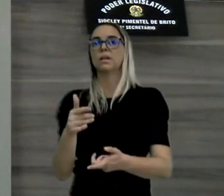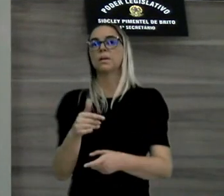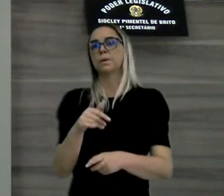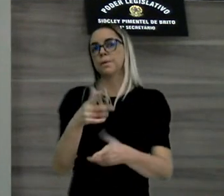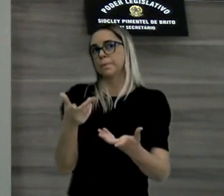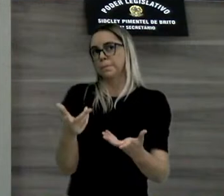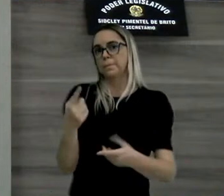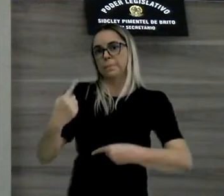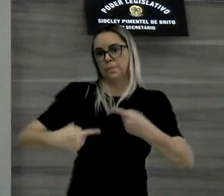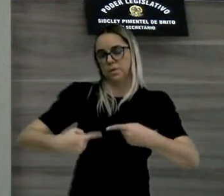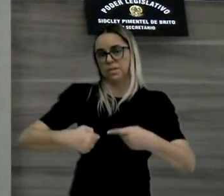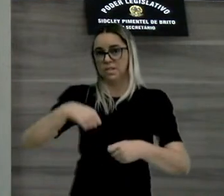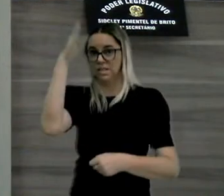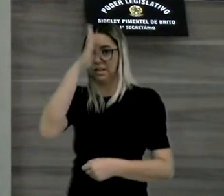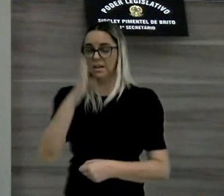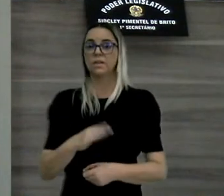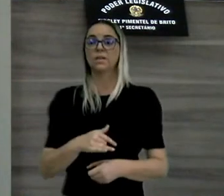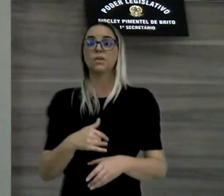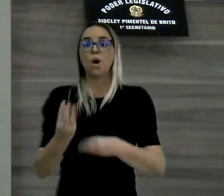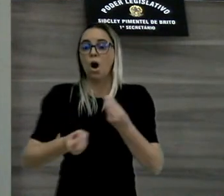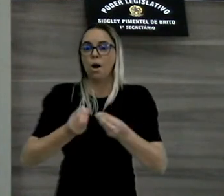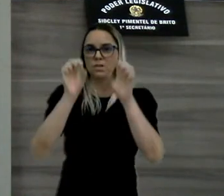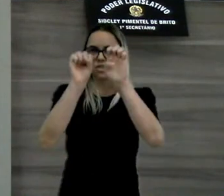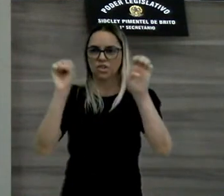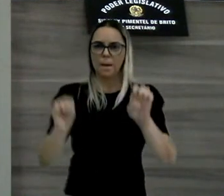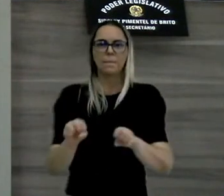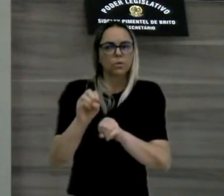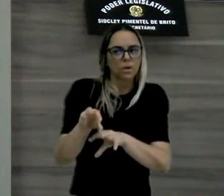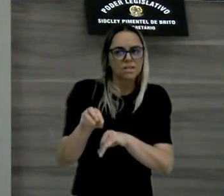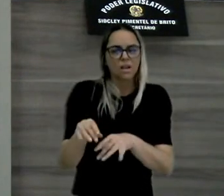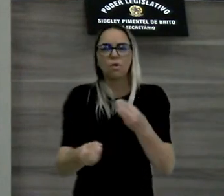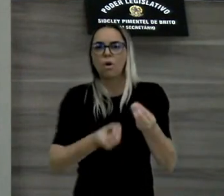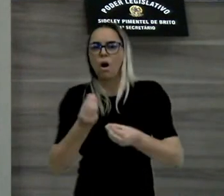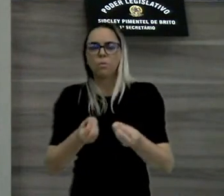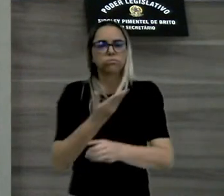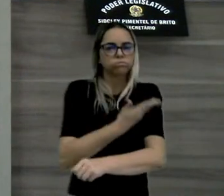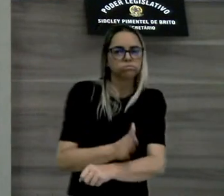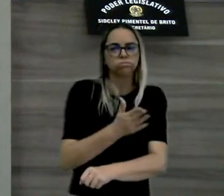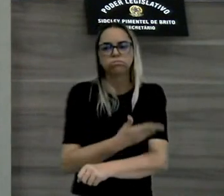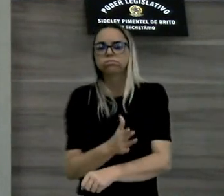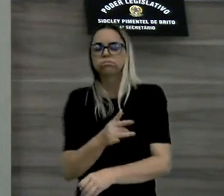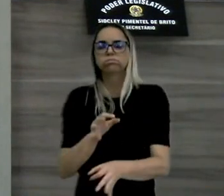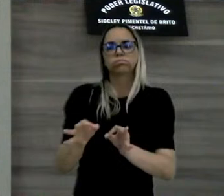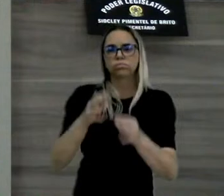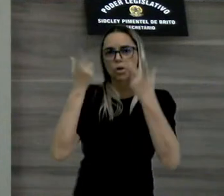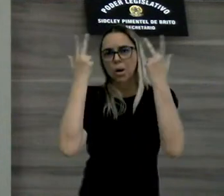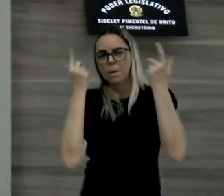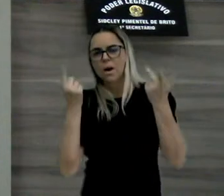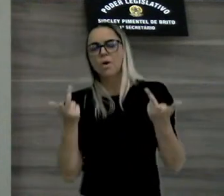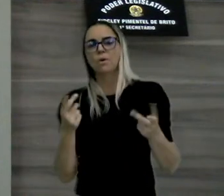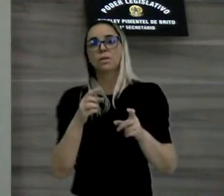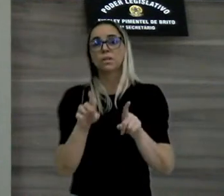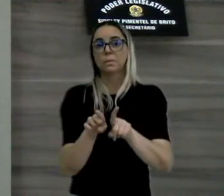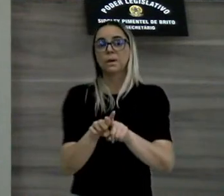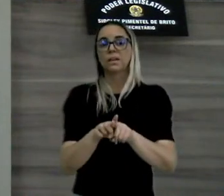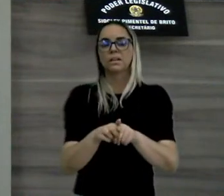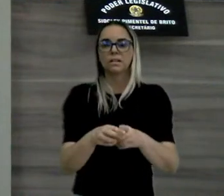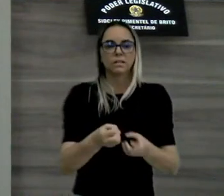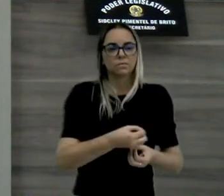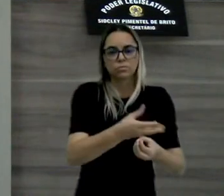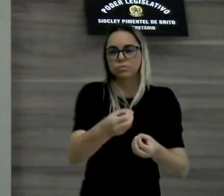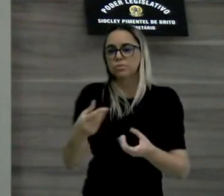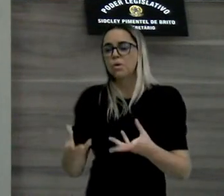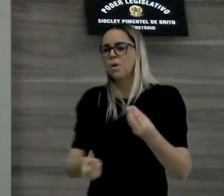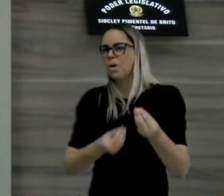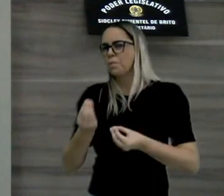articulando os diferentes níveis de sistemas e exercendo a função normativa redistribuída e supletiva em